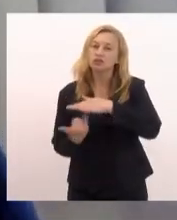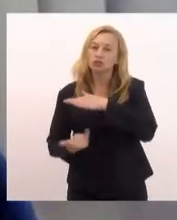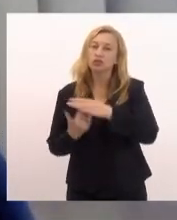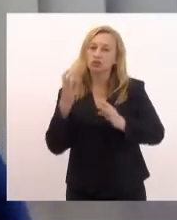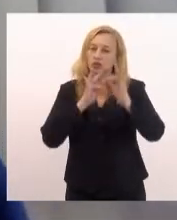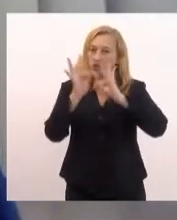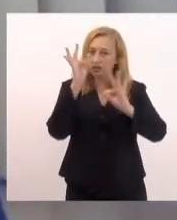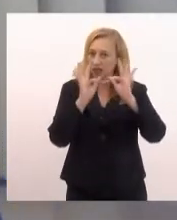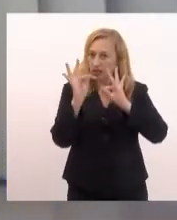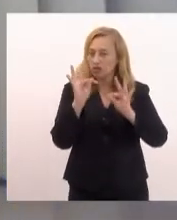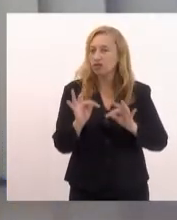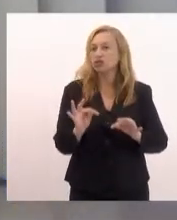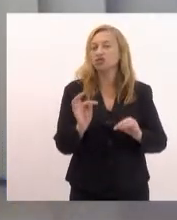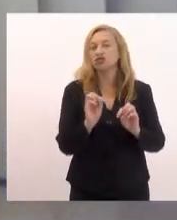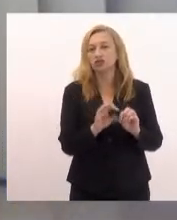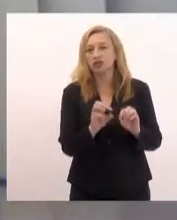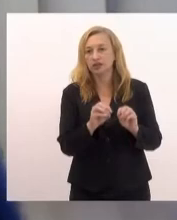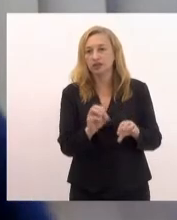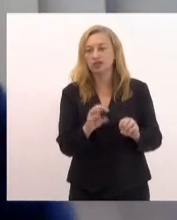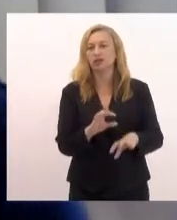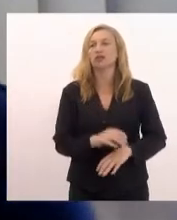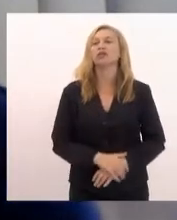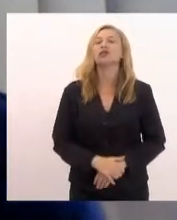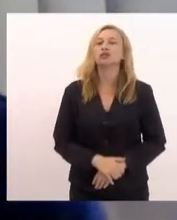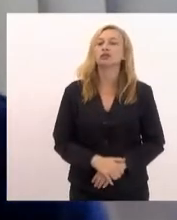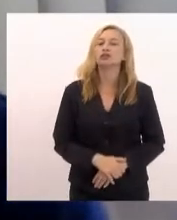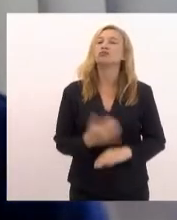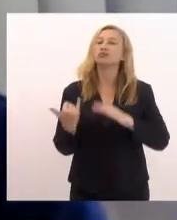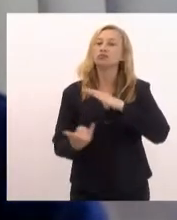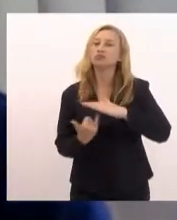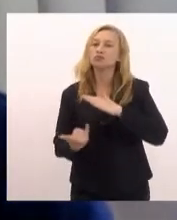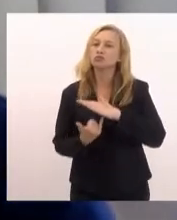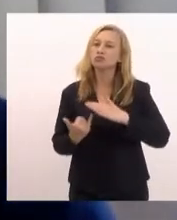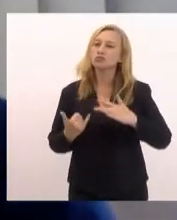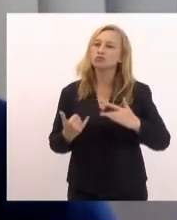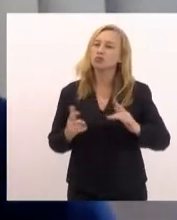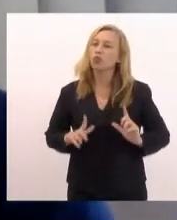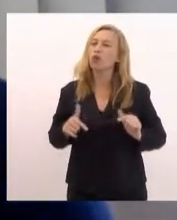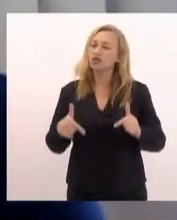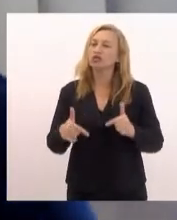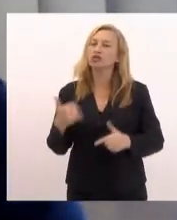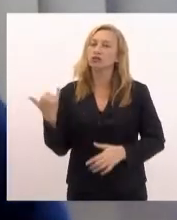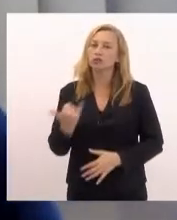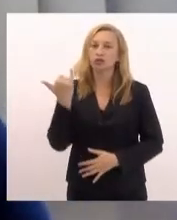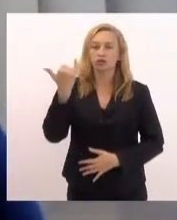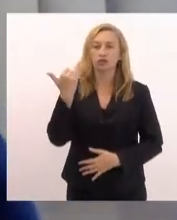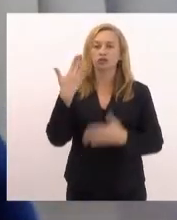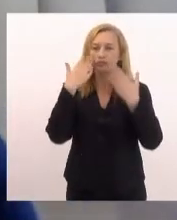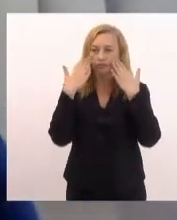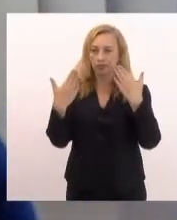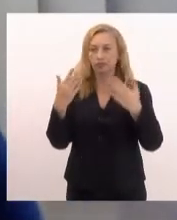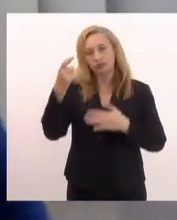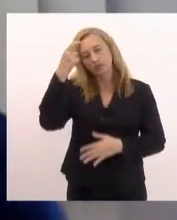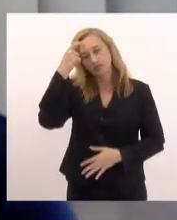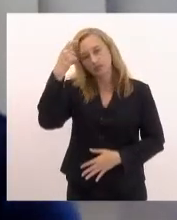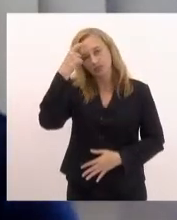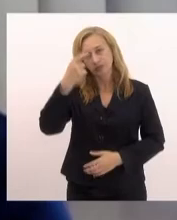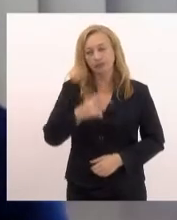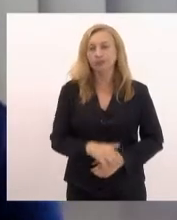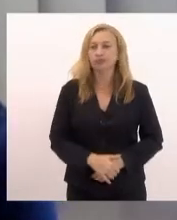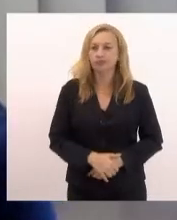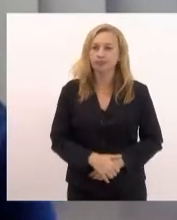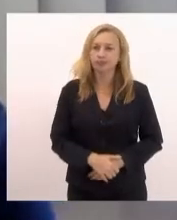técnicas de ensino. É uma instituição que tem uma atuação muito importante na preservação da memória,